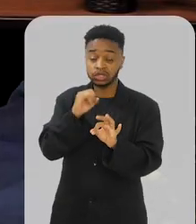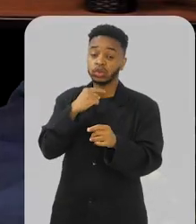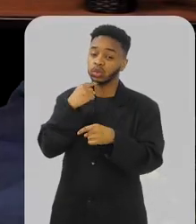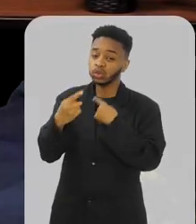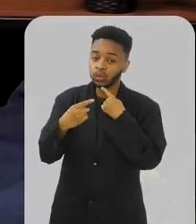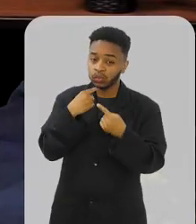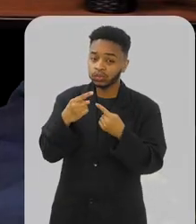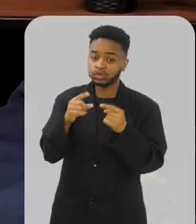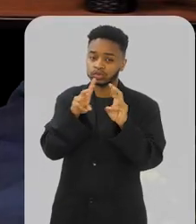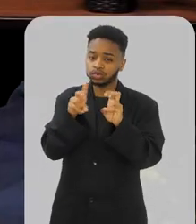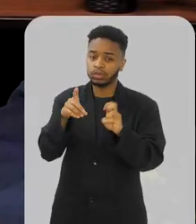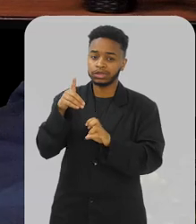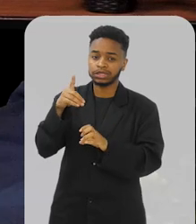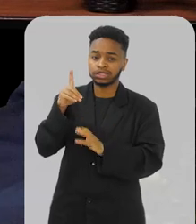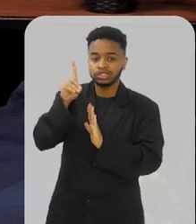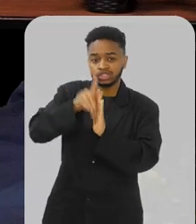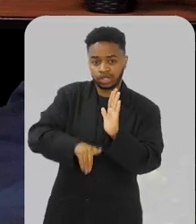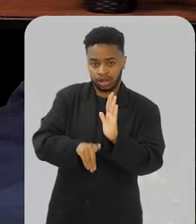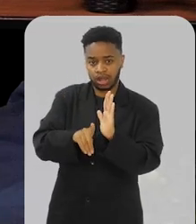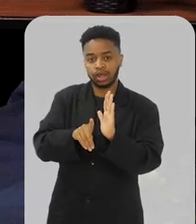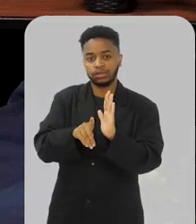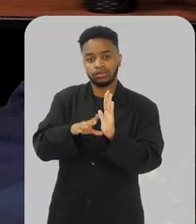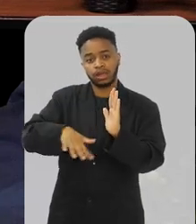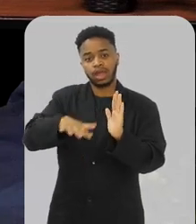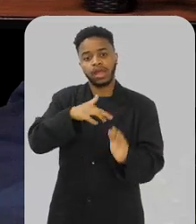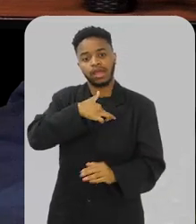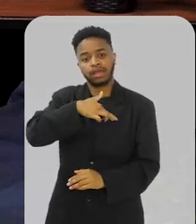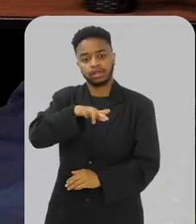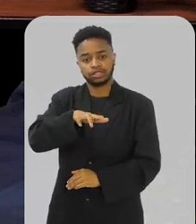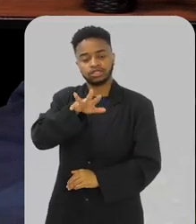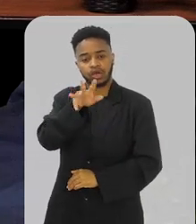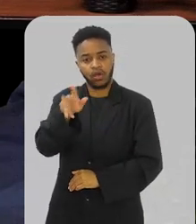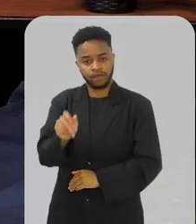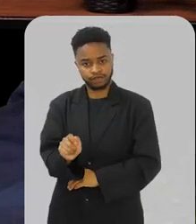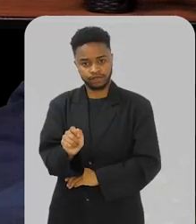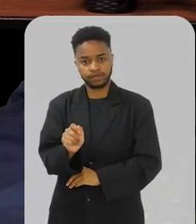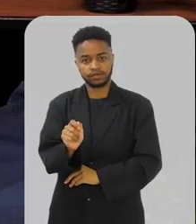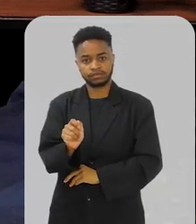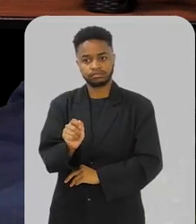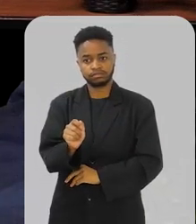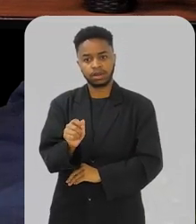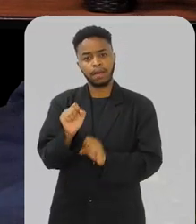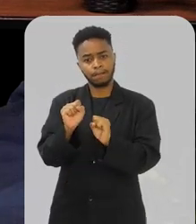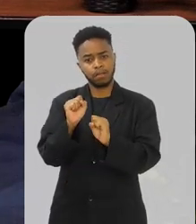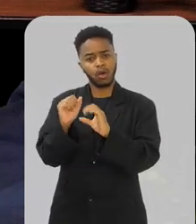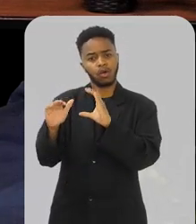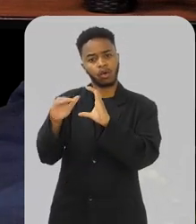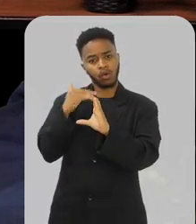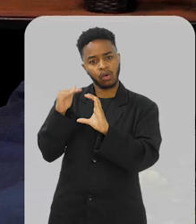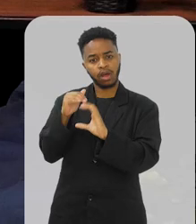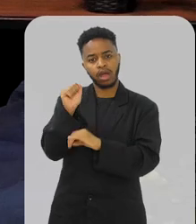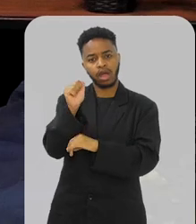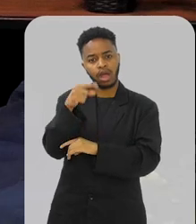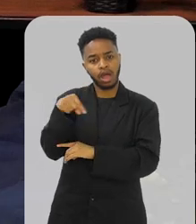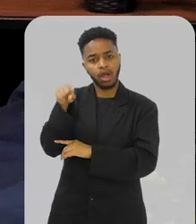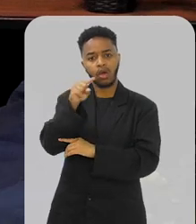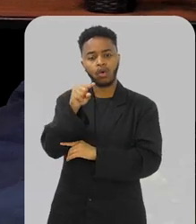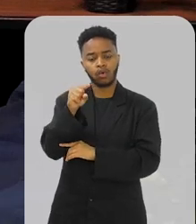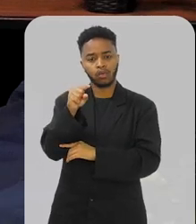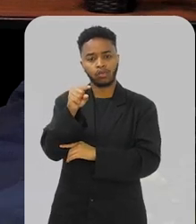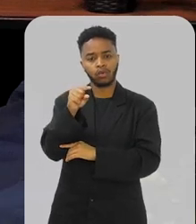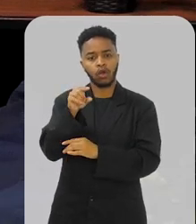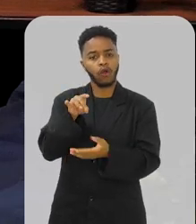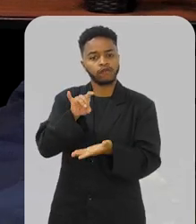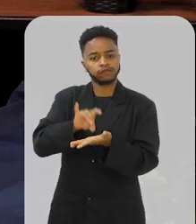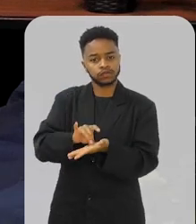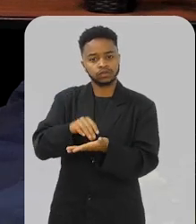com dúvida de direitos das religiões de matriz africana, me manda lá,